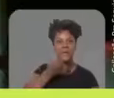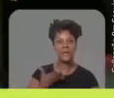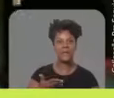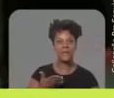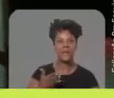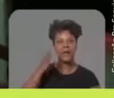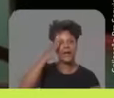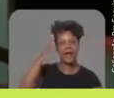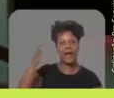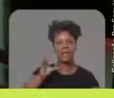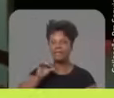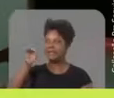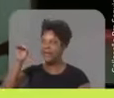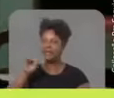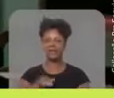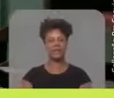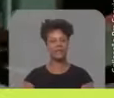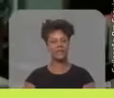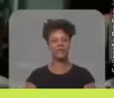vai